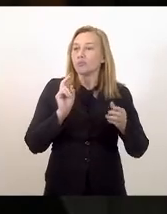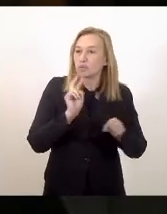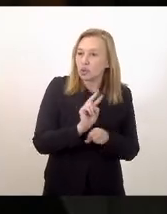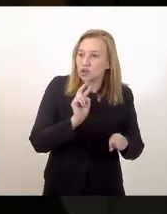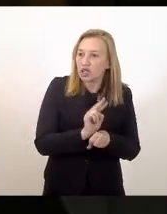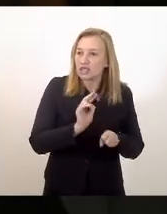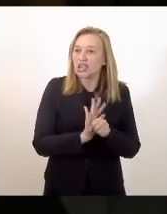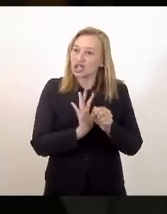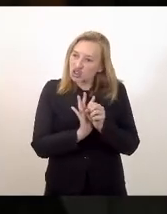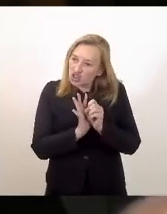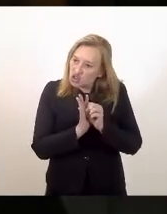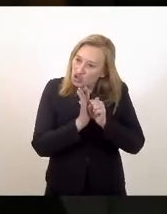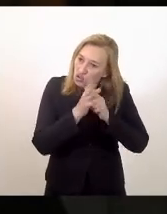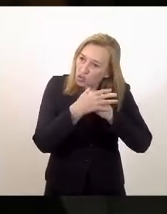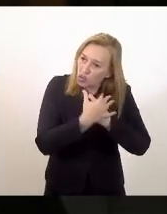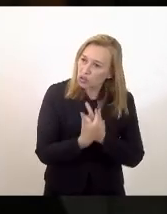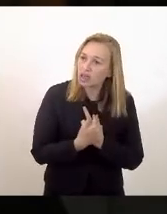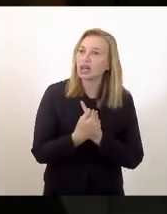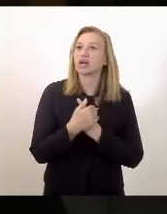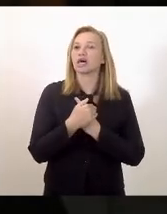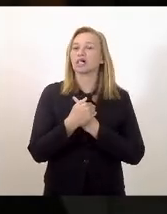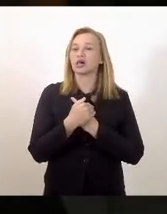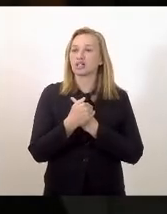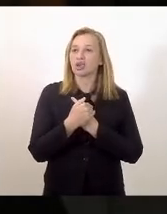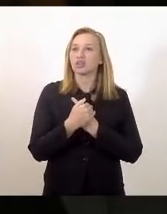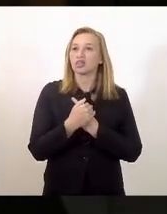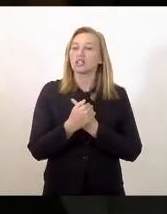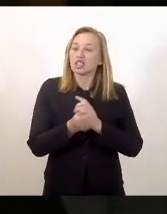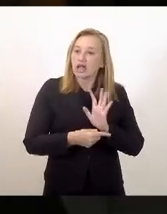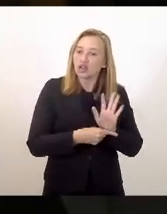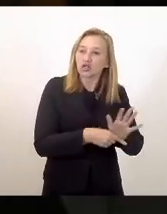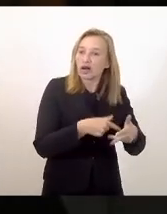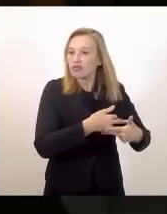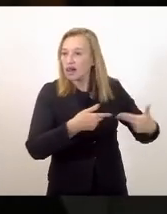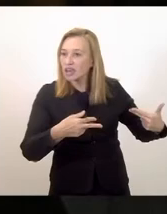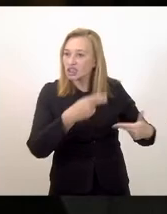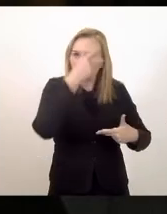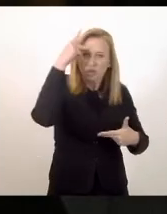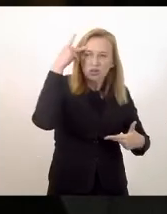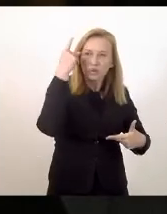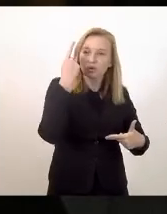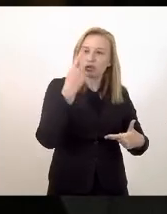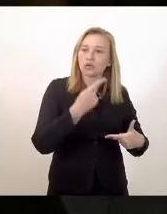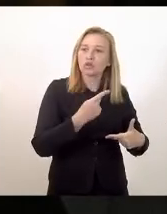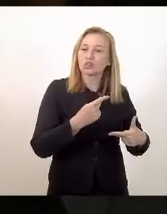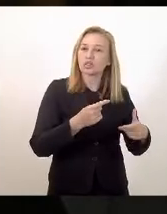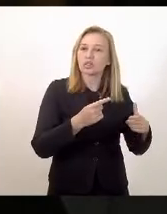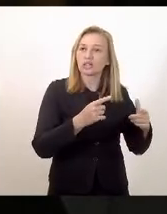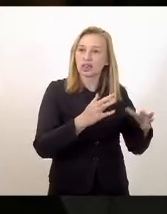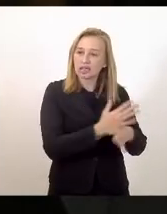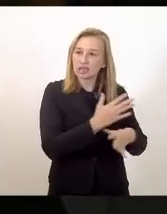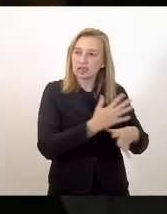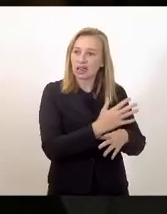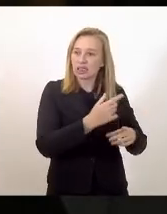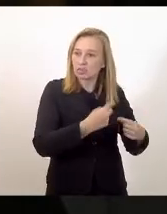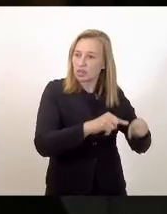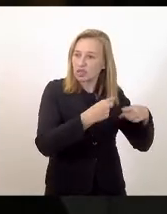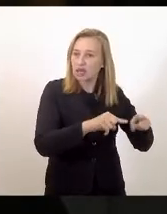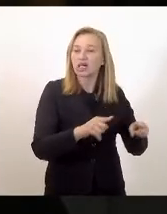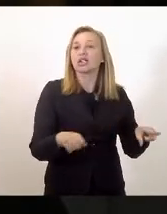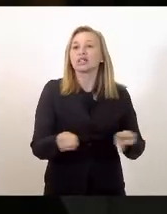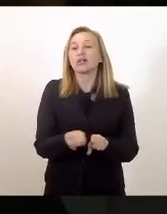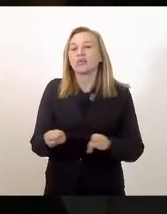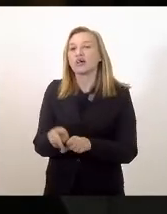dar condições de fuga a várias pessoas perseguidas naquela cidade. E sobretudo, para dizer